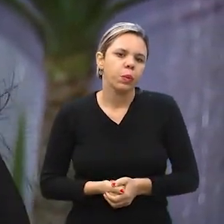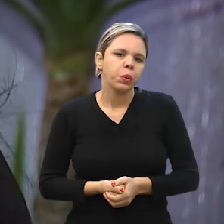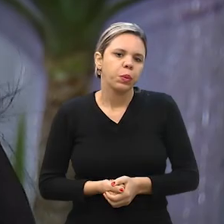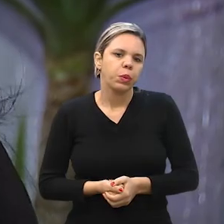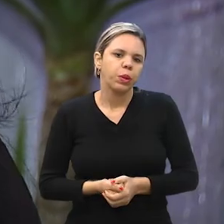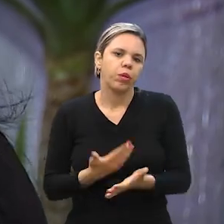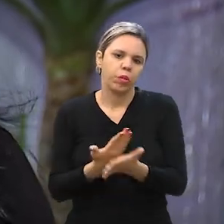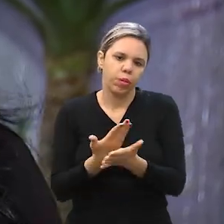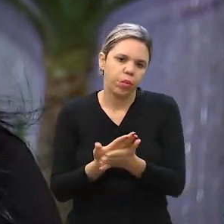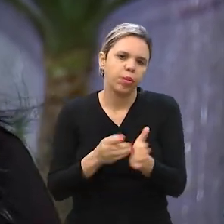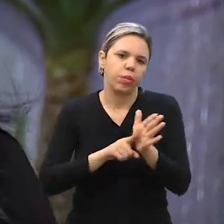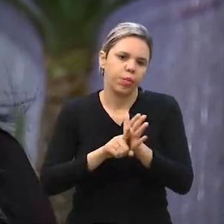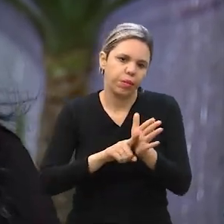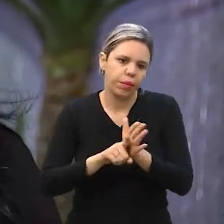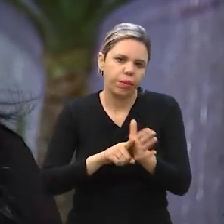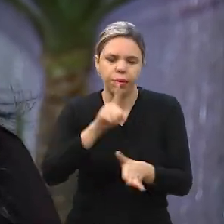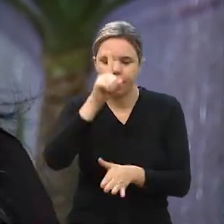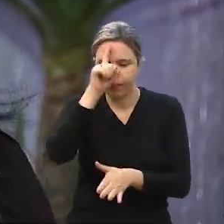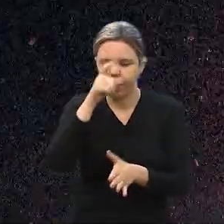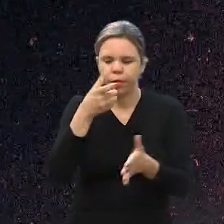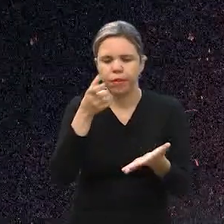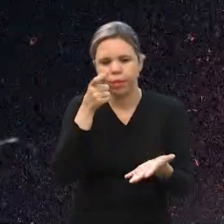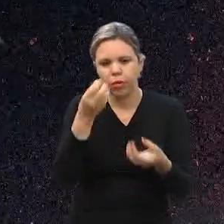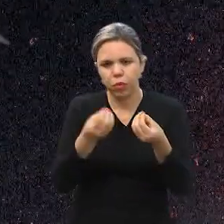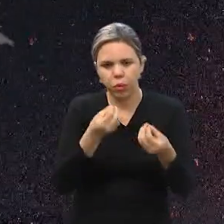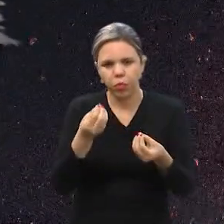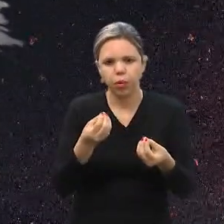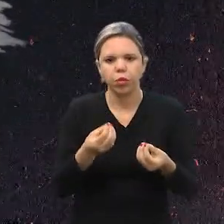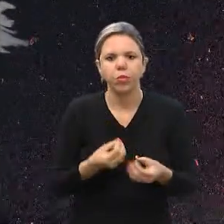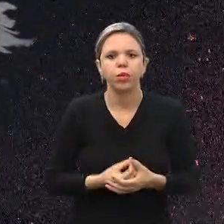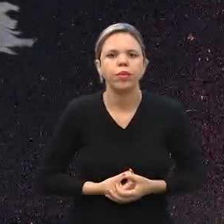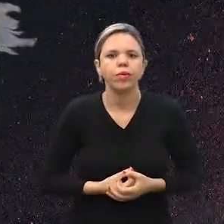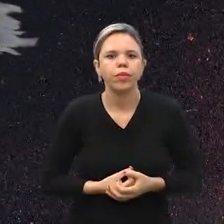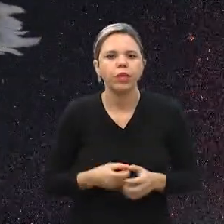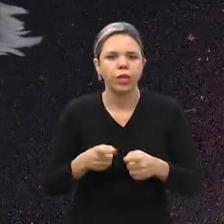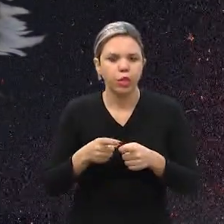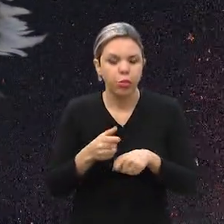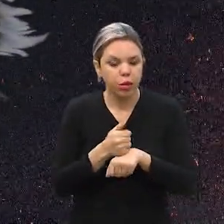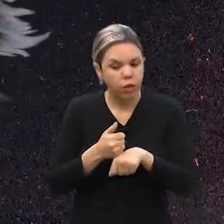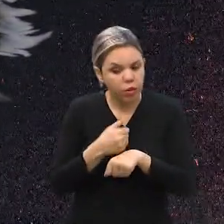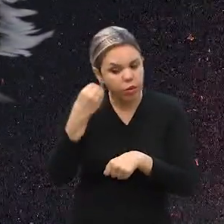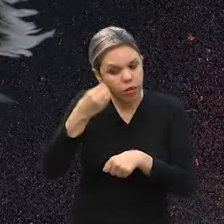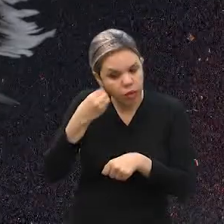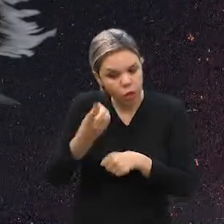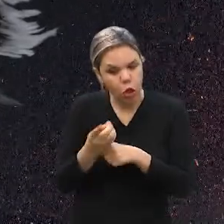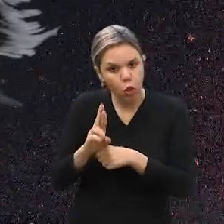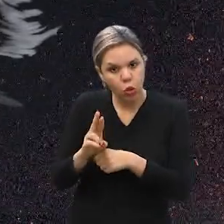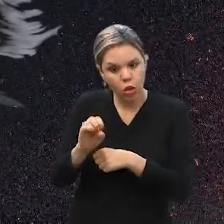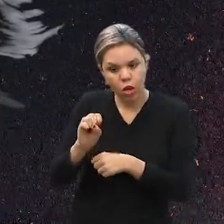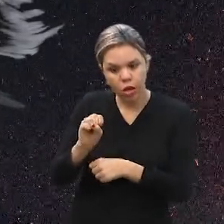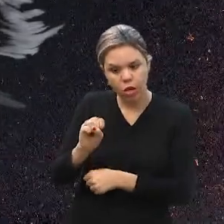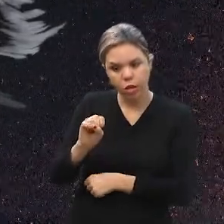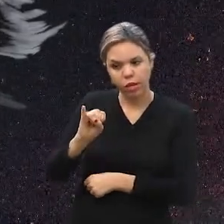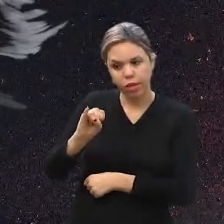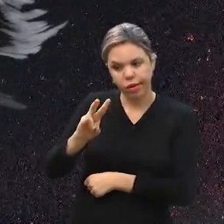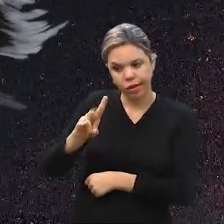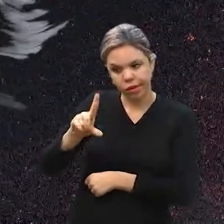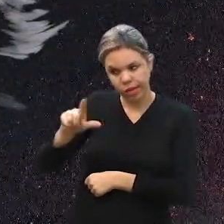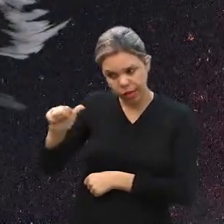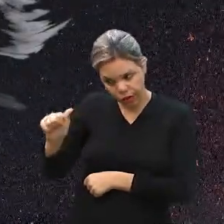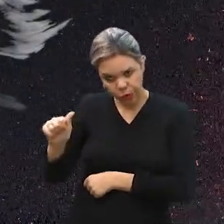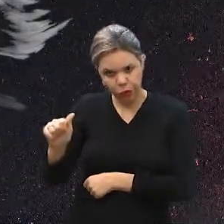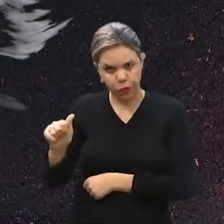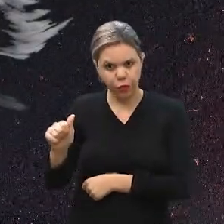a estudar, né? O hospital, a médica. E aí veio a doutora Silvia